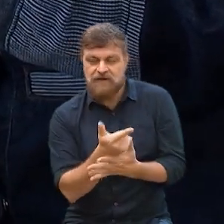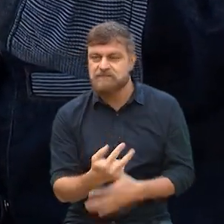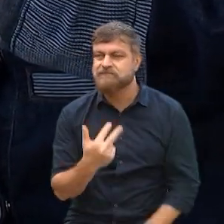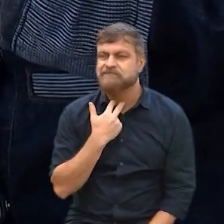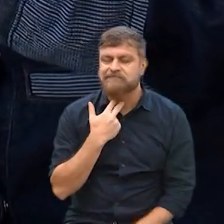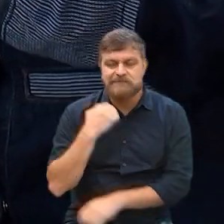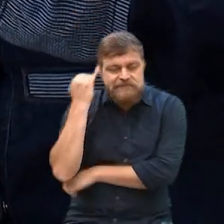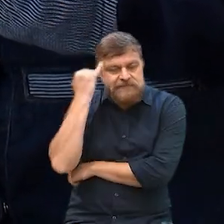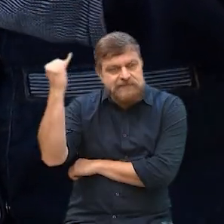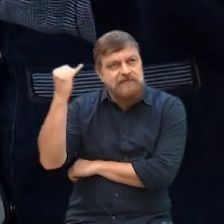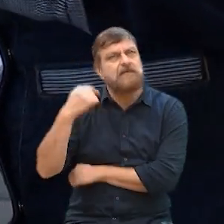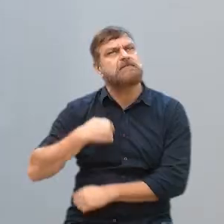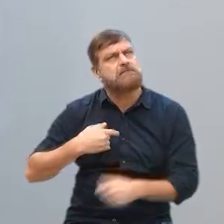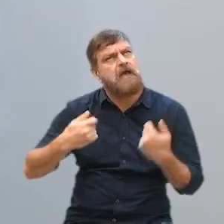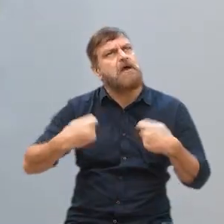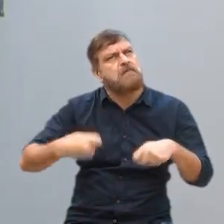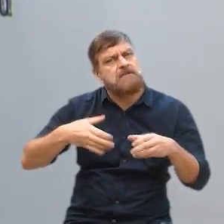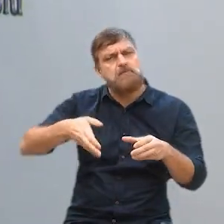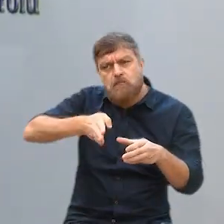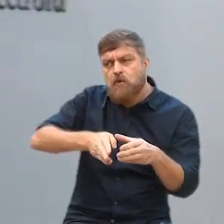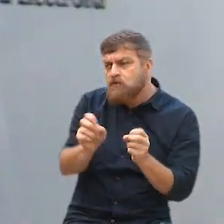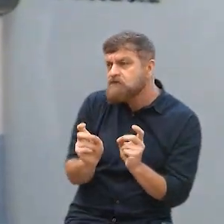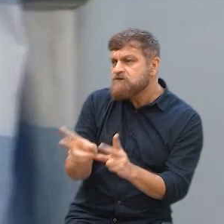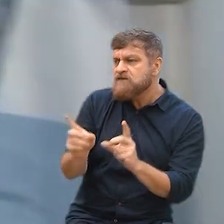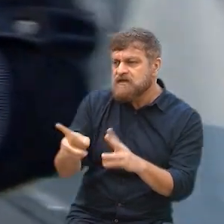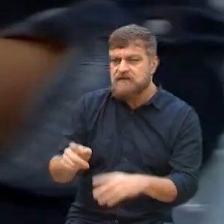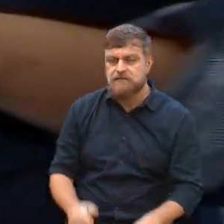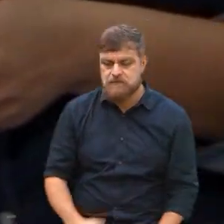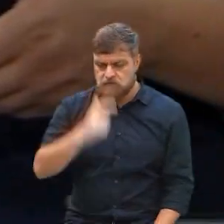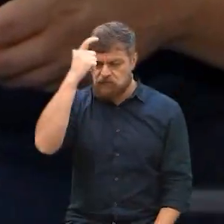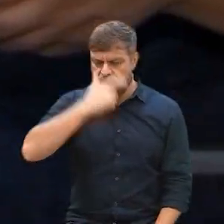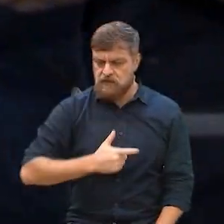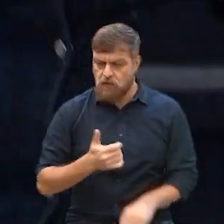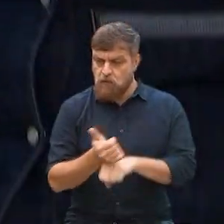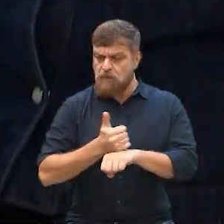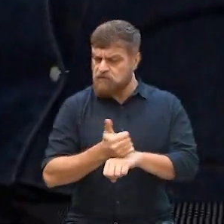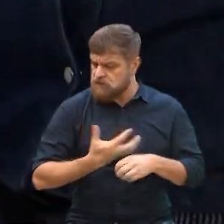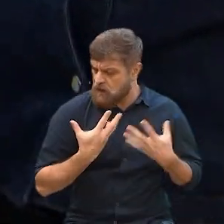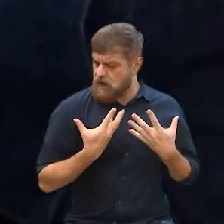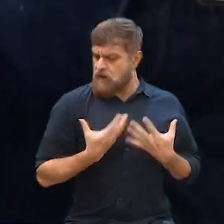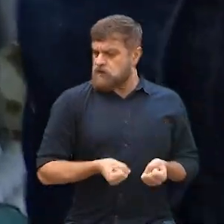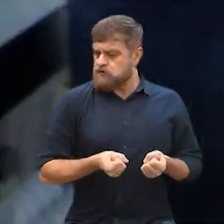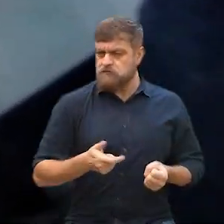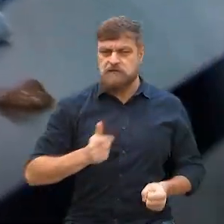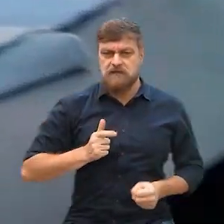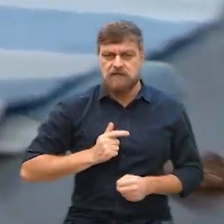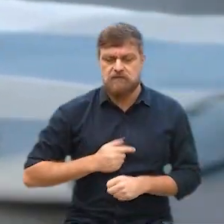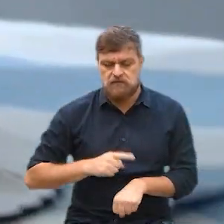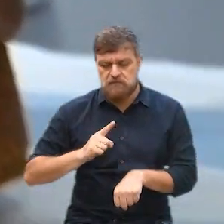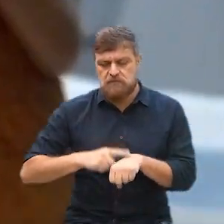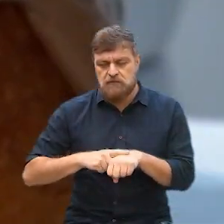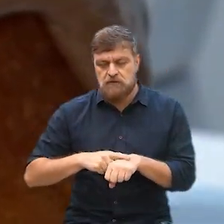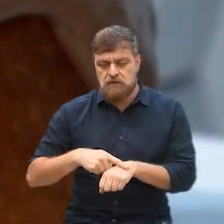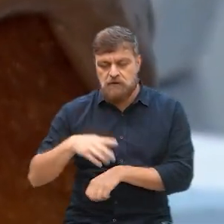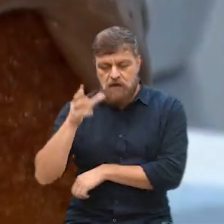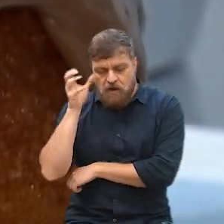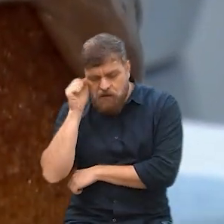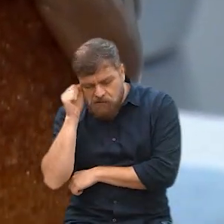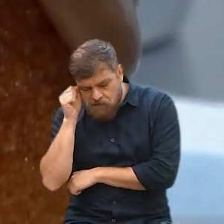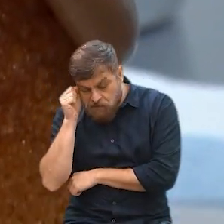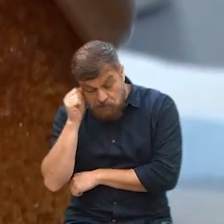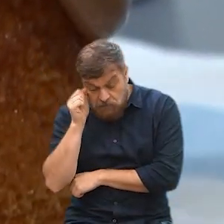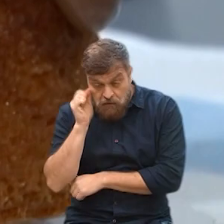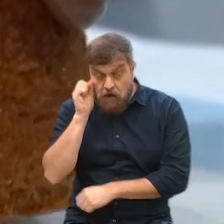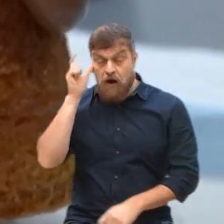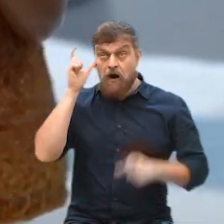adiar a ideia de vendê-los. Assumir a profissão de boleira aconteceu durante uma insônia. Isso entre o dia 30